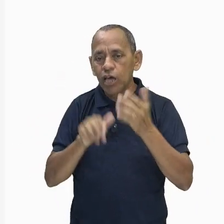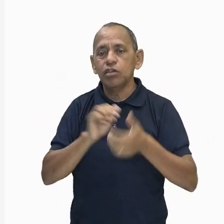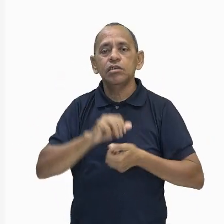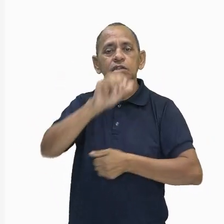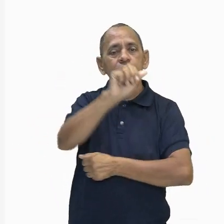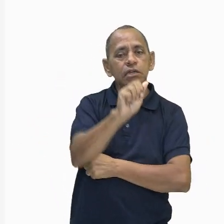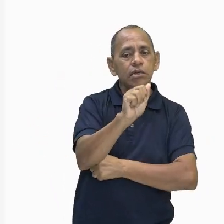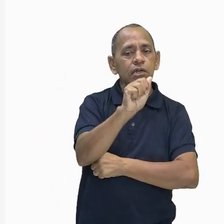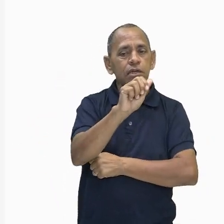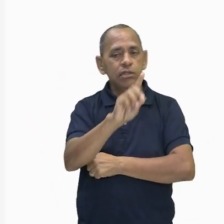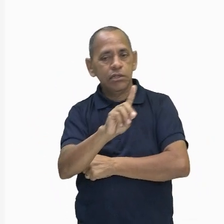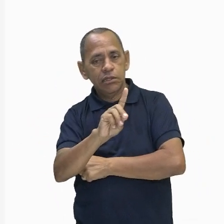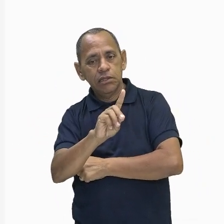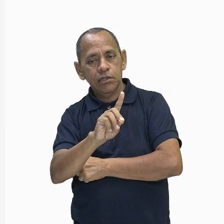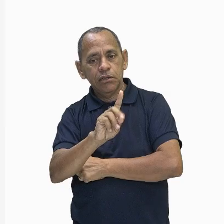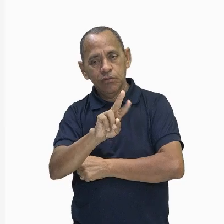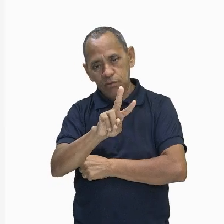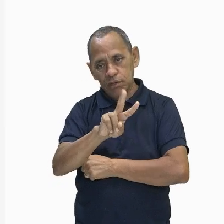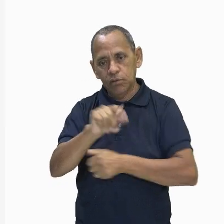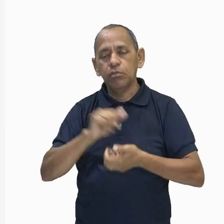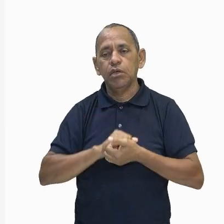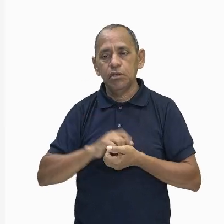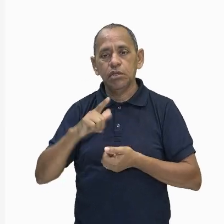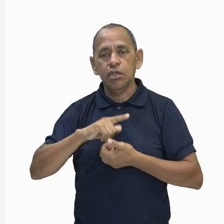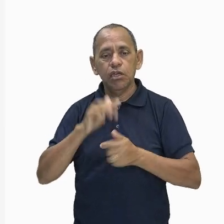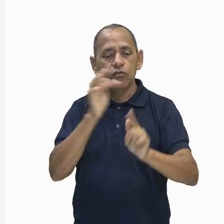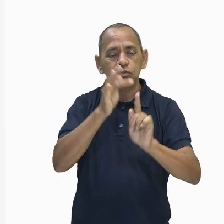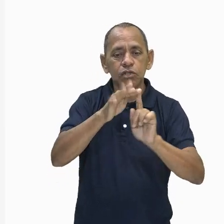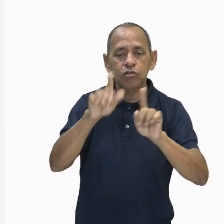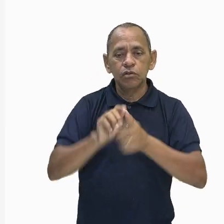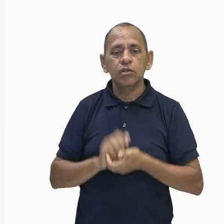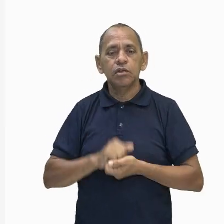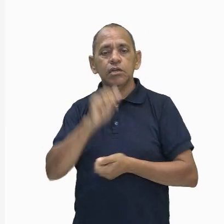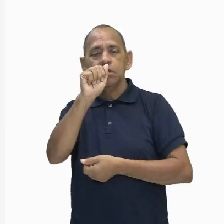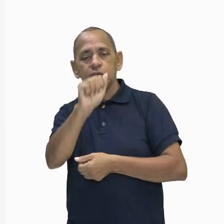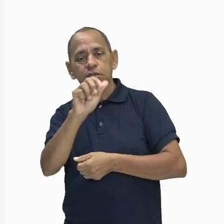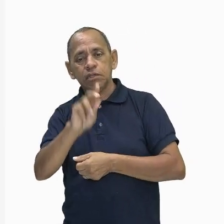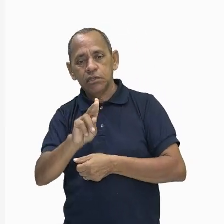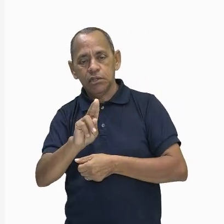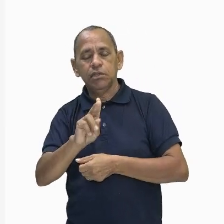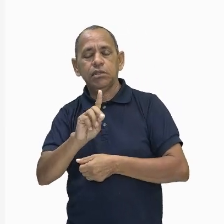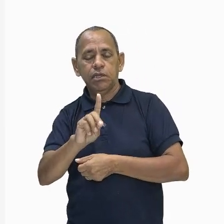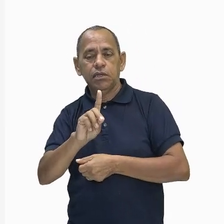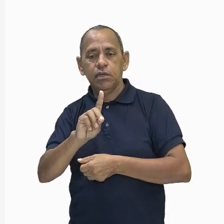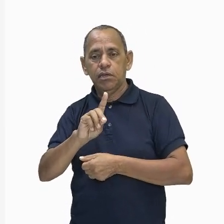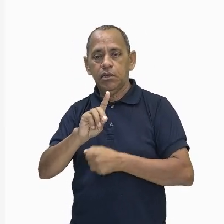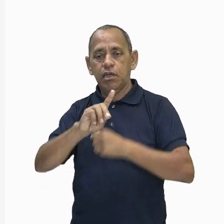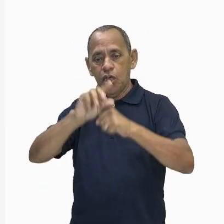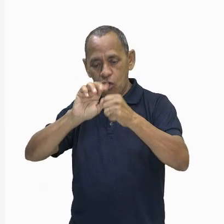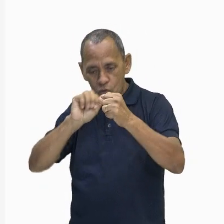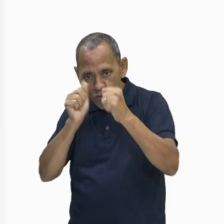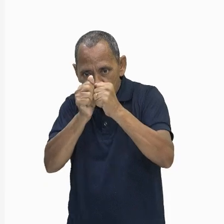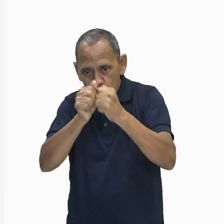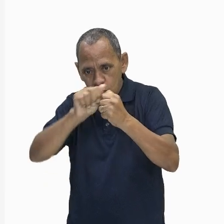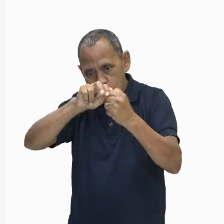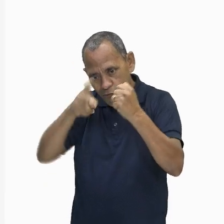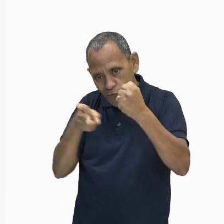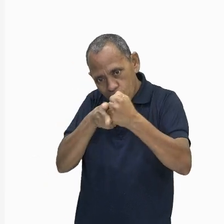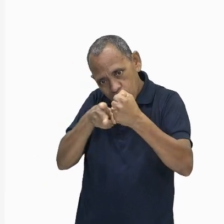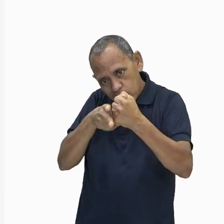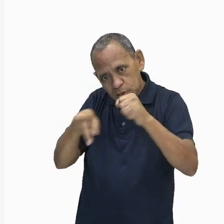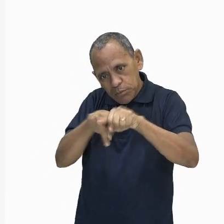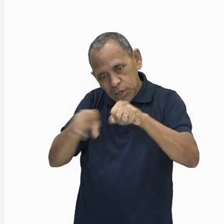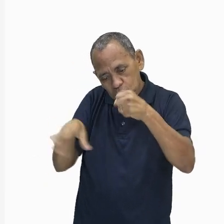que exercem a função de adjunto adverbial. E em cada um deles vai expressar uma ideia diferente.